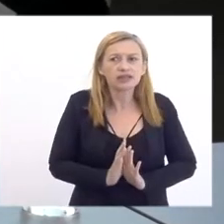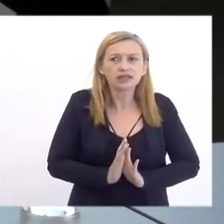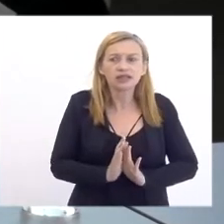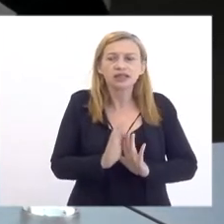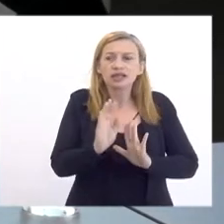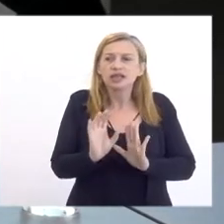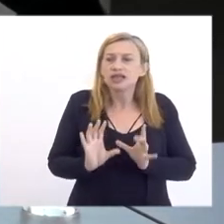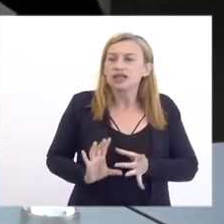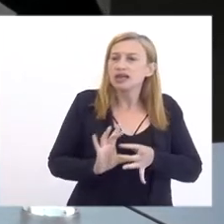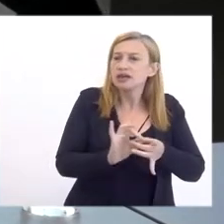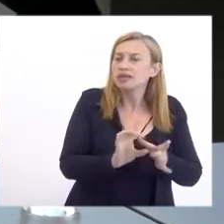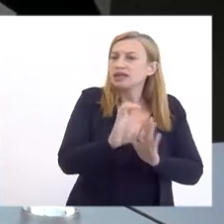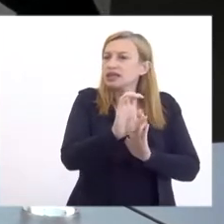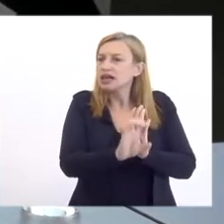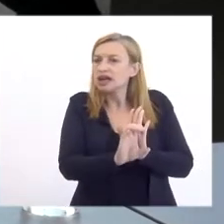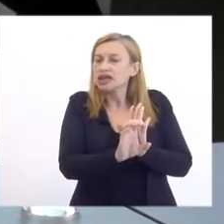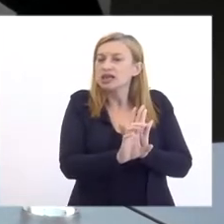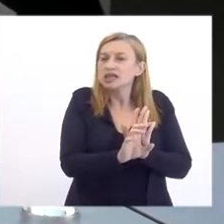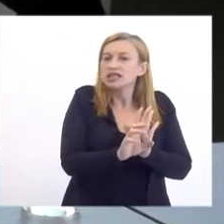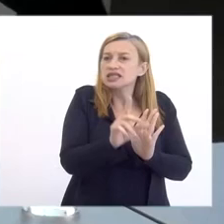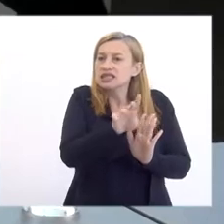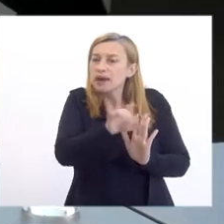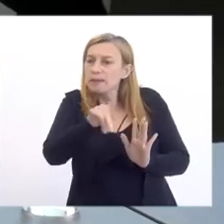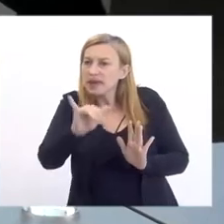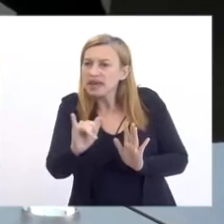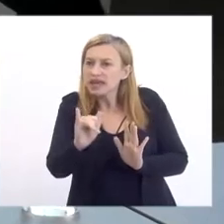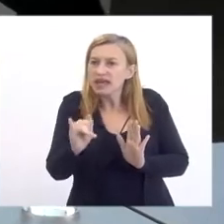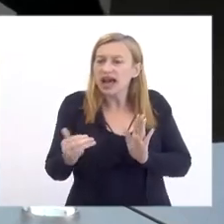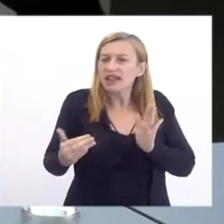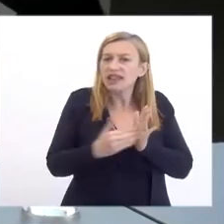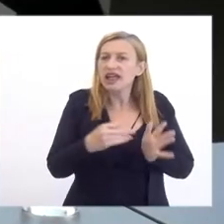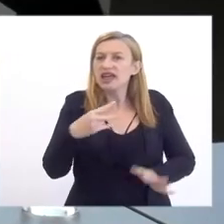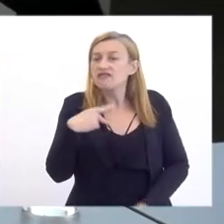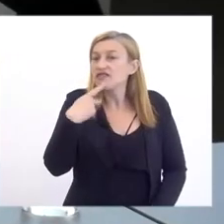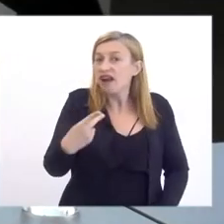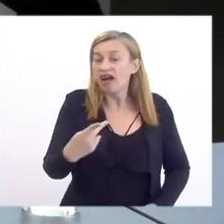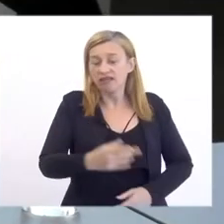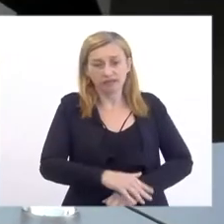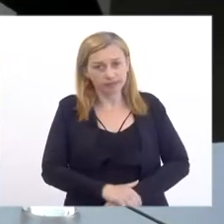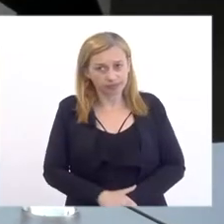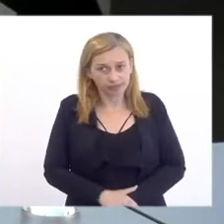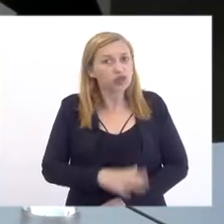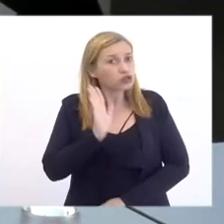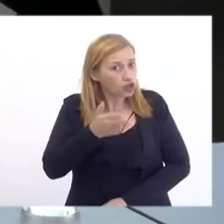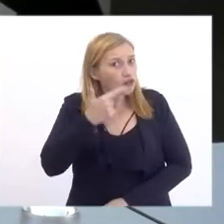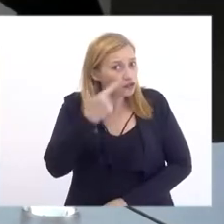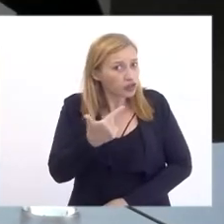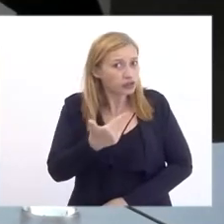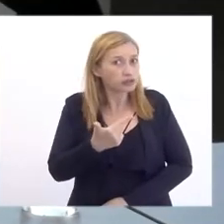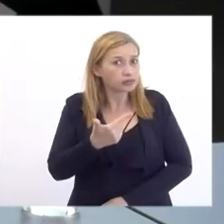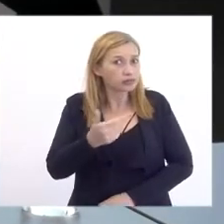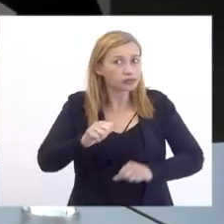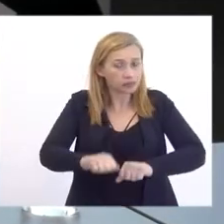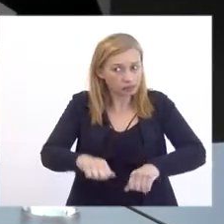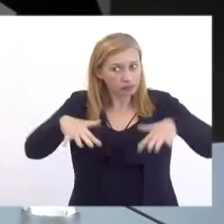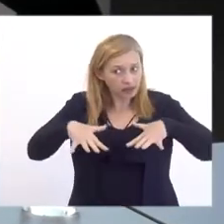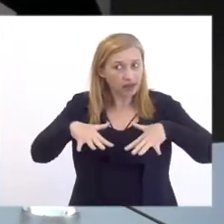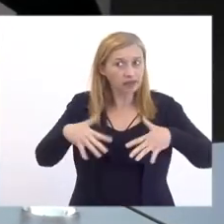emendar parecer de CPI até verbalmente. Eu já vi. Em plenário.